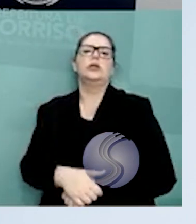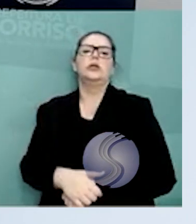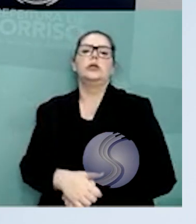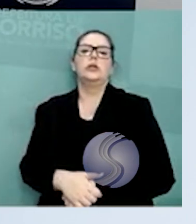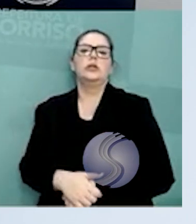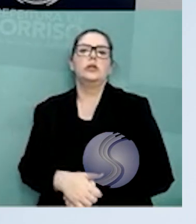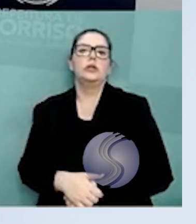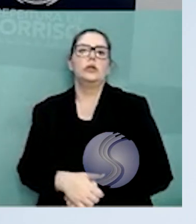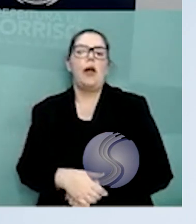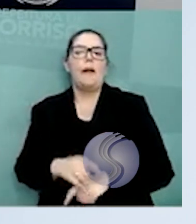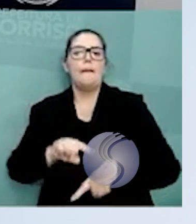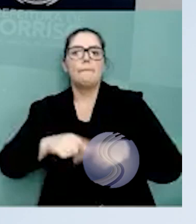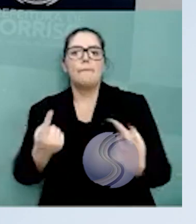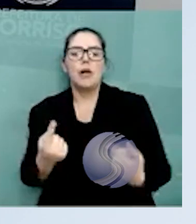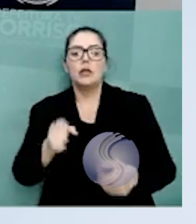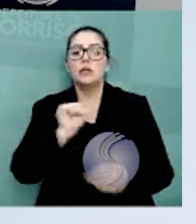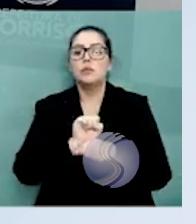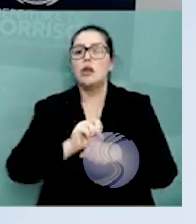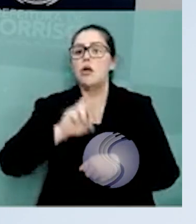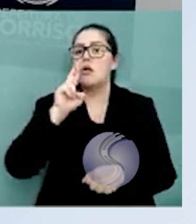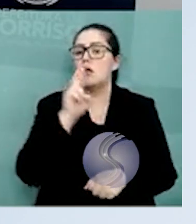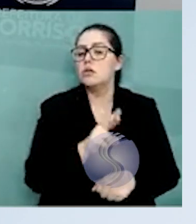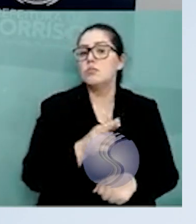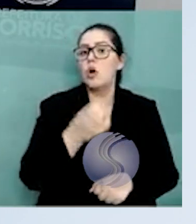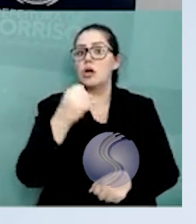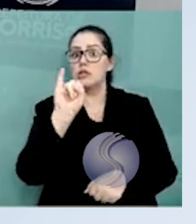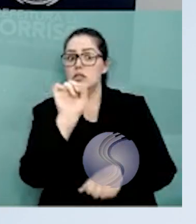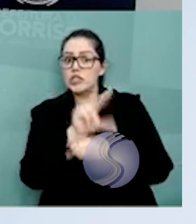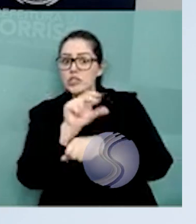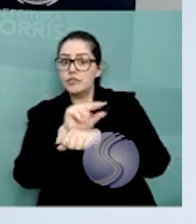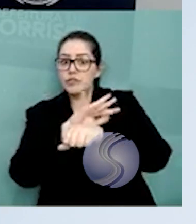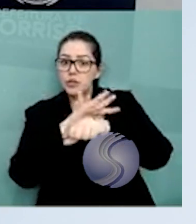engano, diabetes, hipertensão,